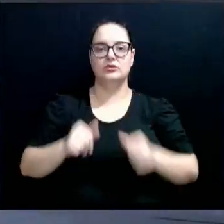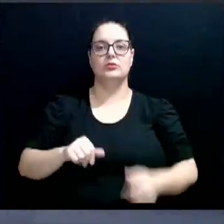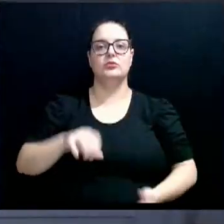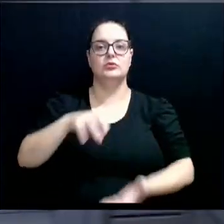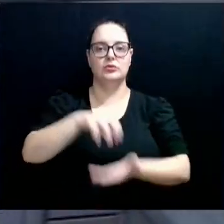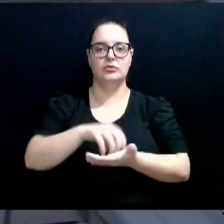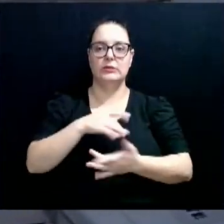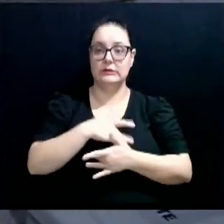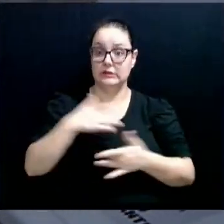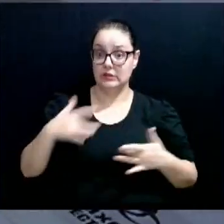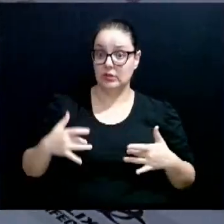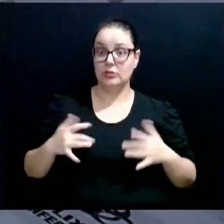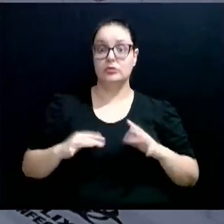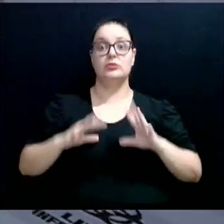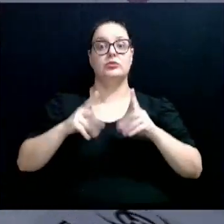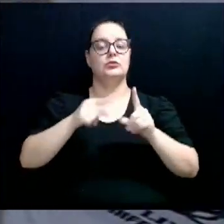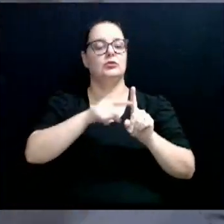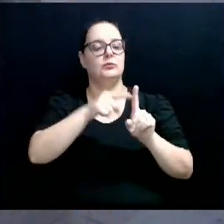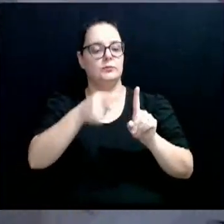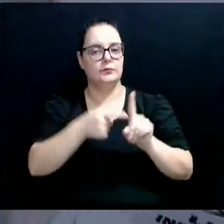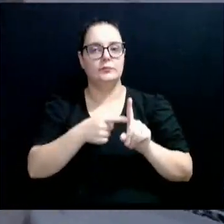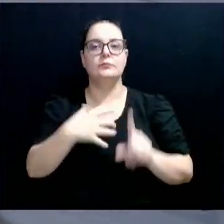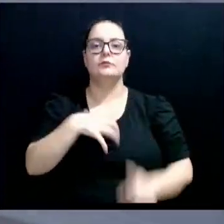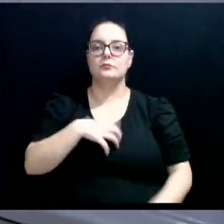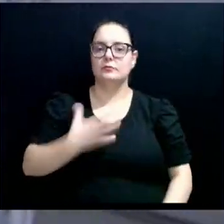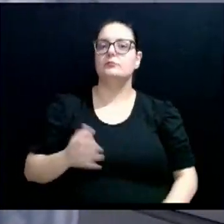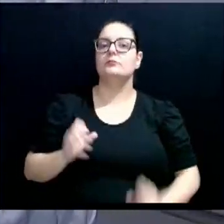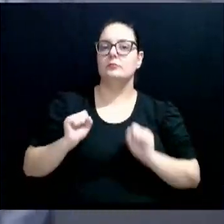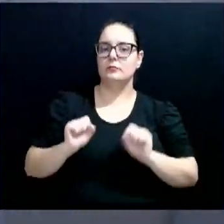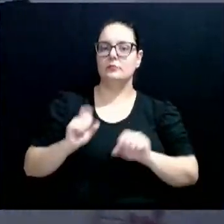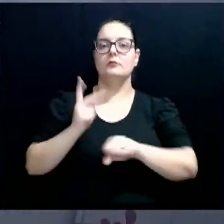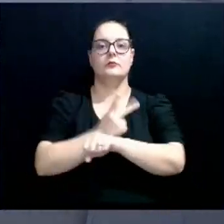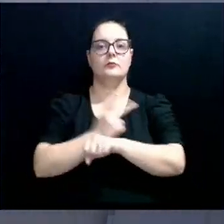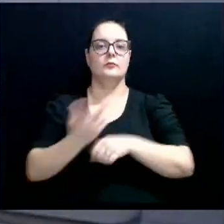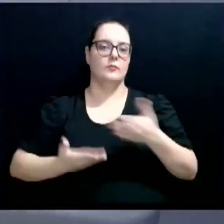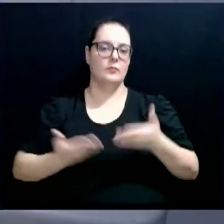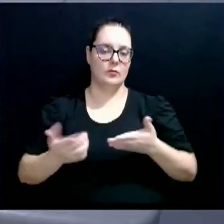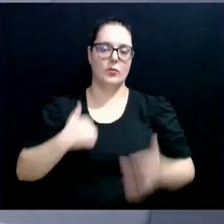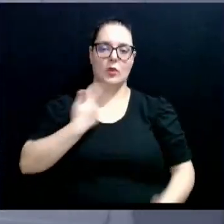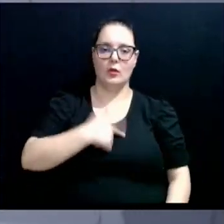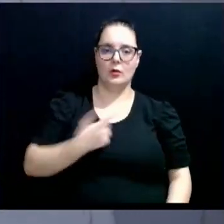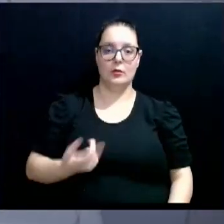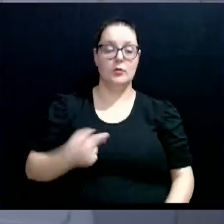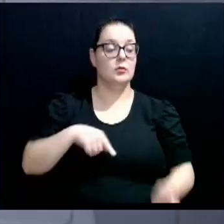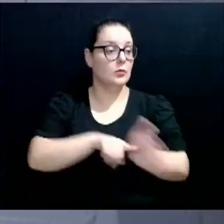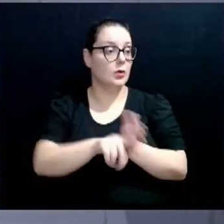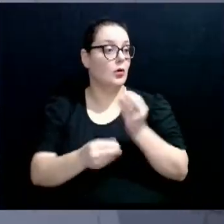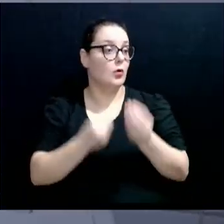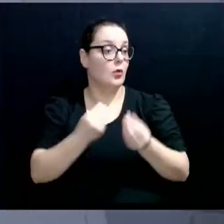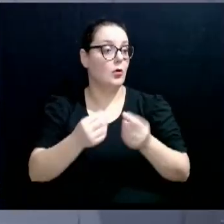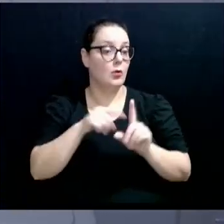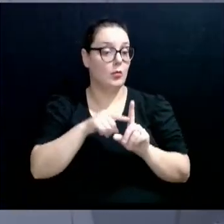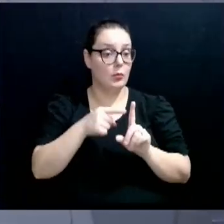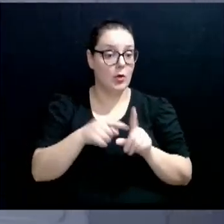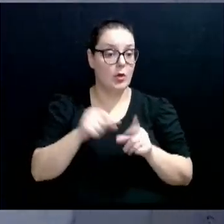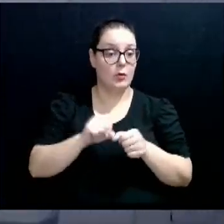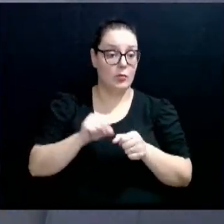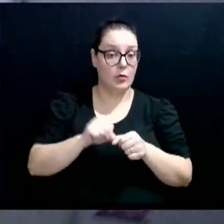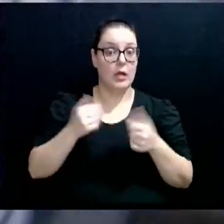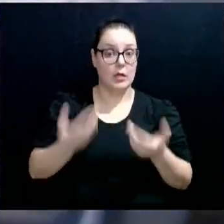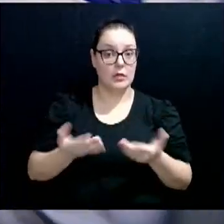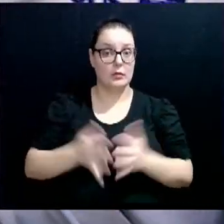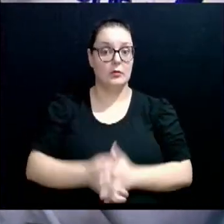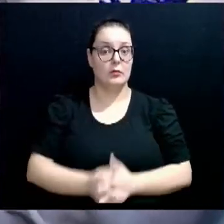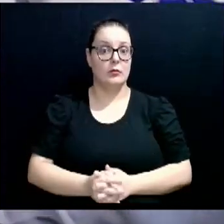todas as gestantes nessa condição já podem procurar pelos nossos serviços. Isso que eu ia perguntar, como que essas gestantes, né, fazem para se imunizar, para